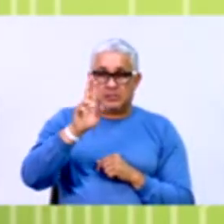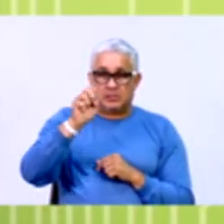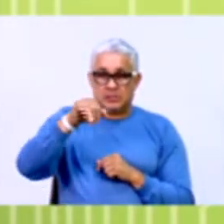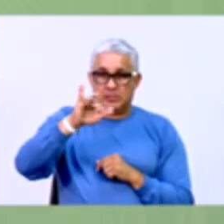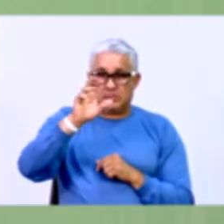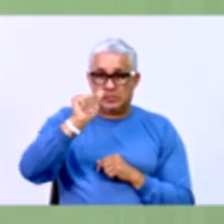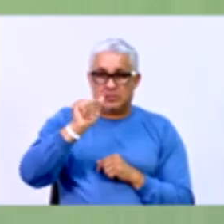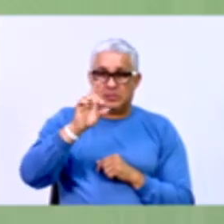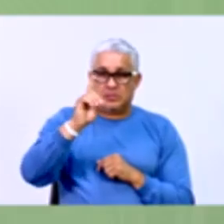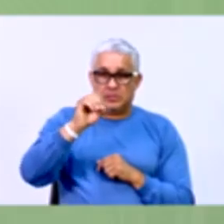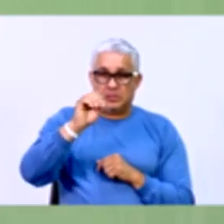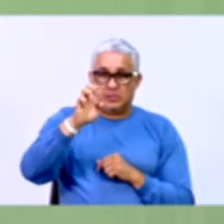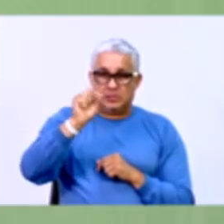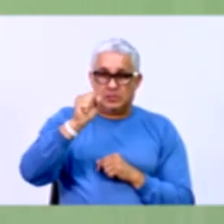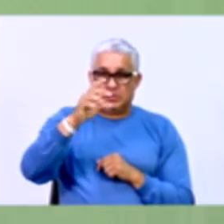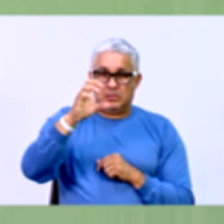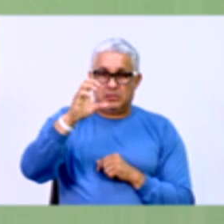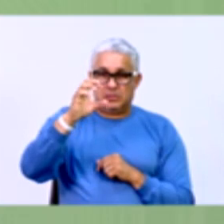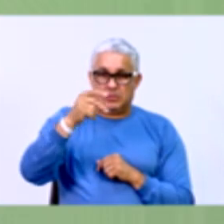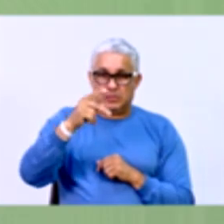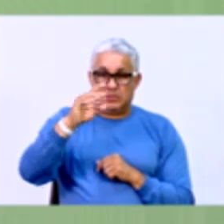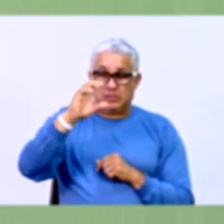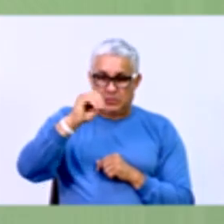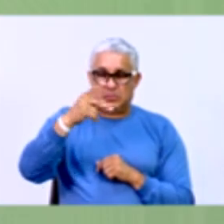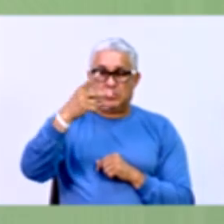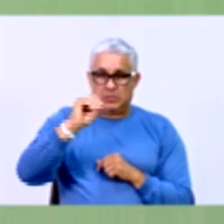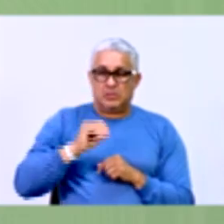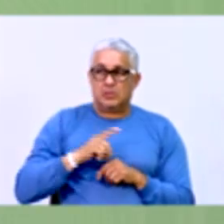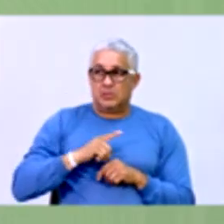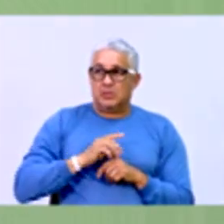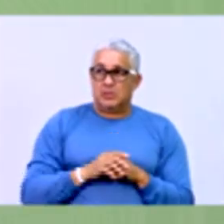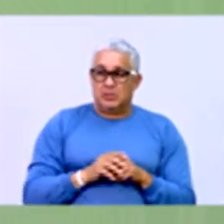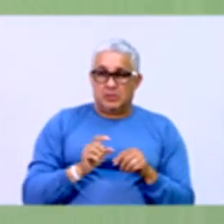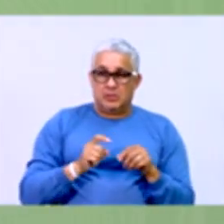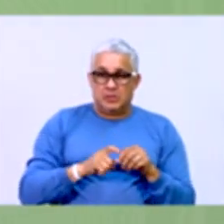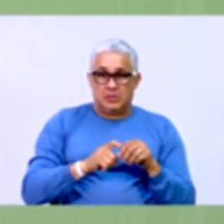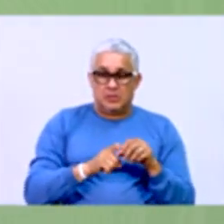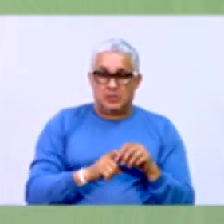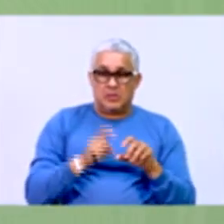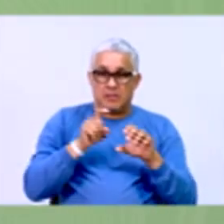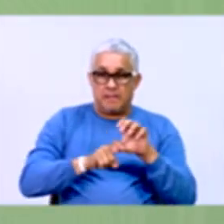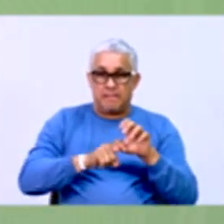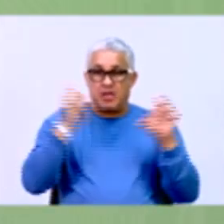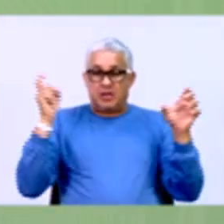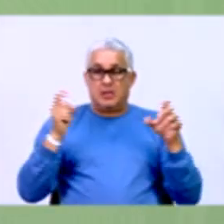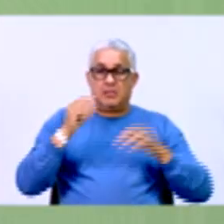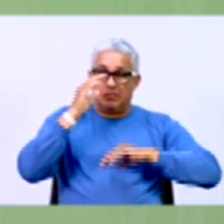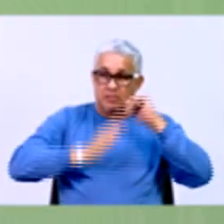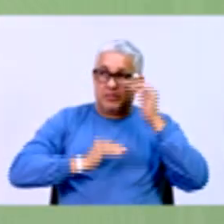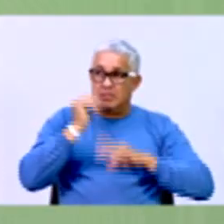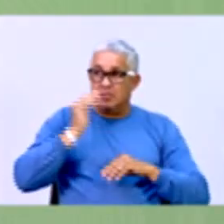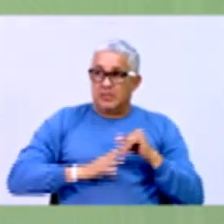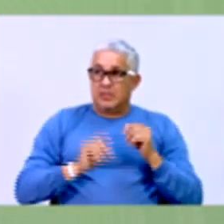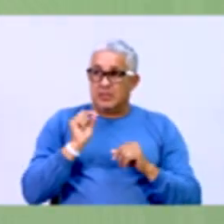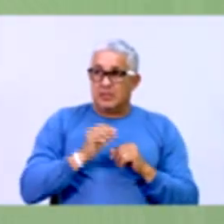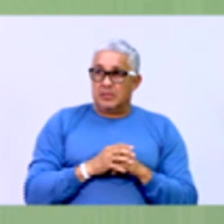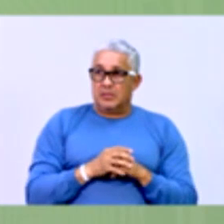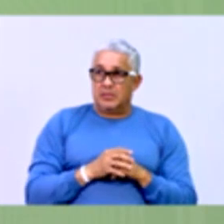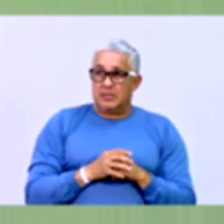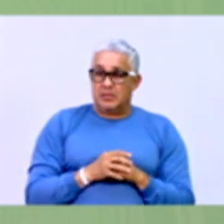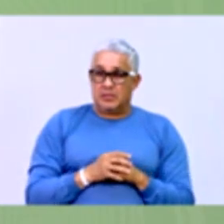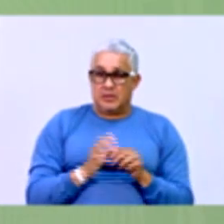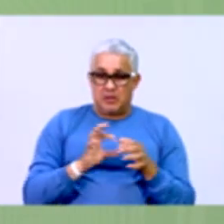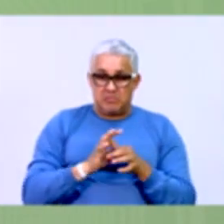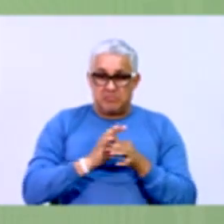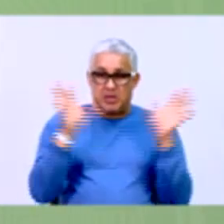Independência profissional. Aí a gente cai naquele exemplo que a gente acabou de falar, que o professor falou